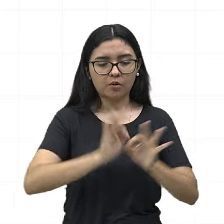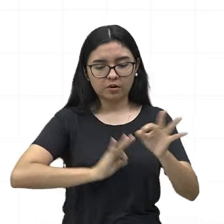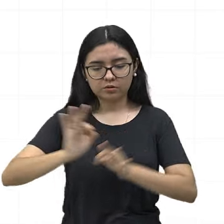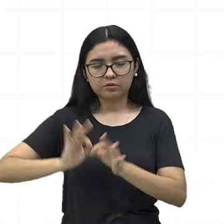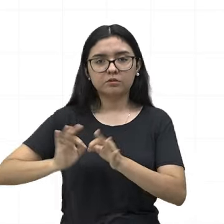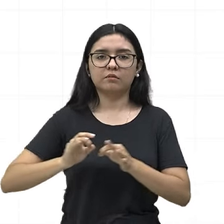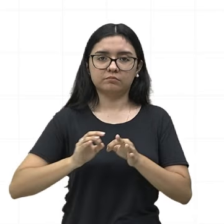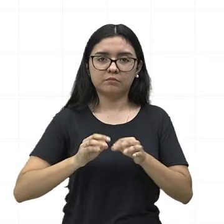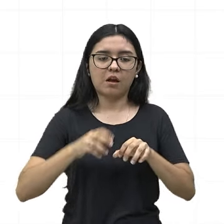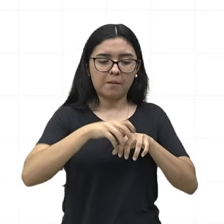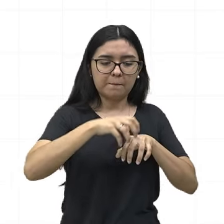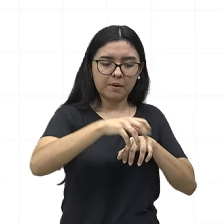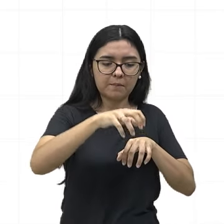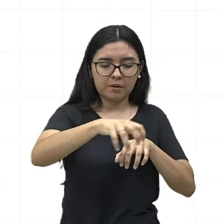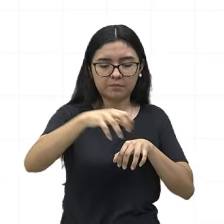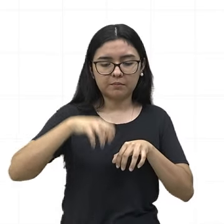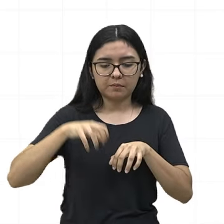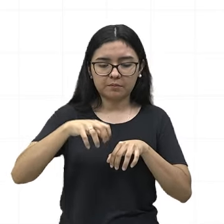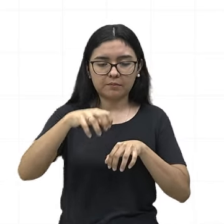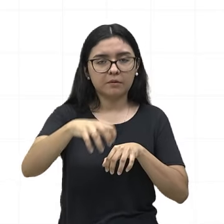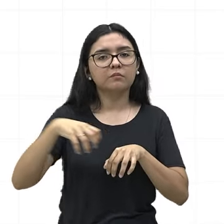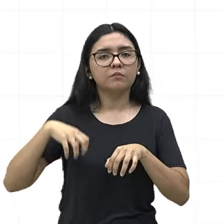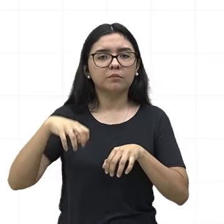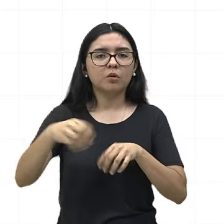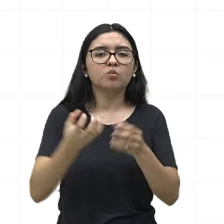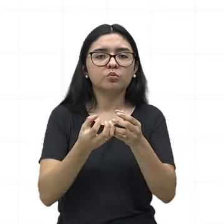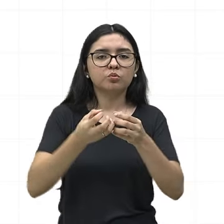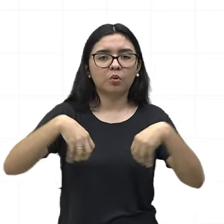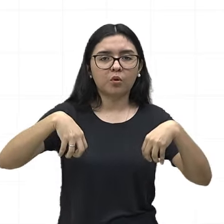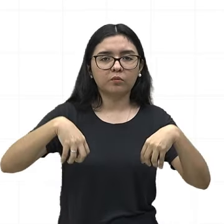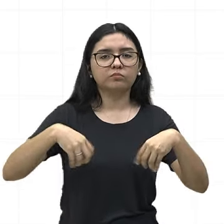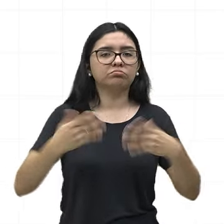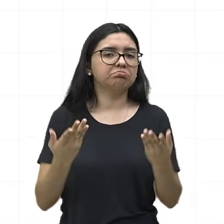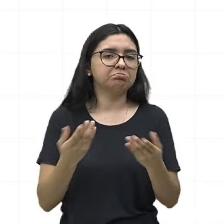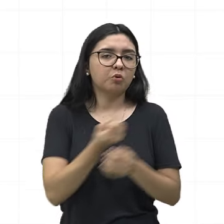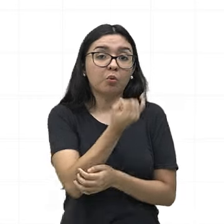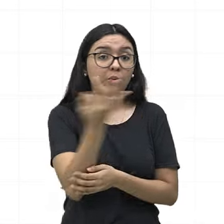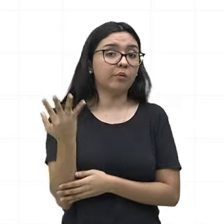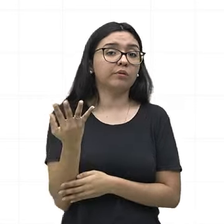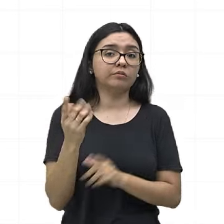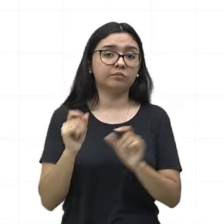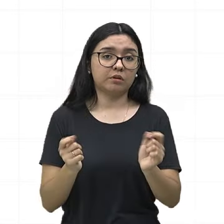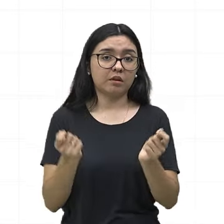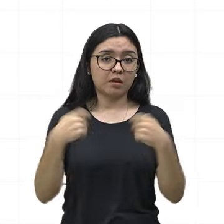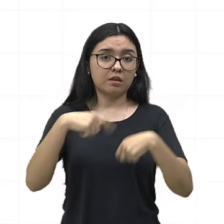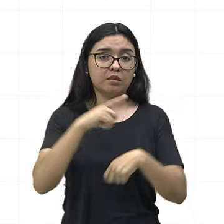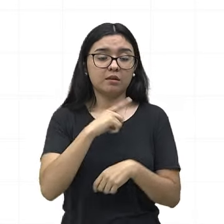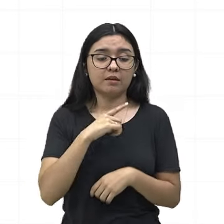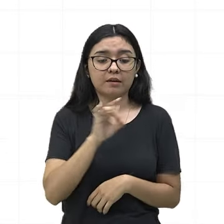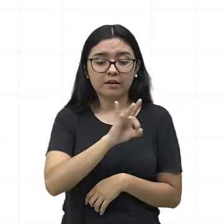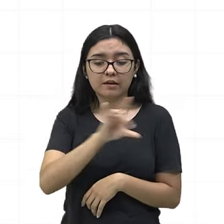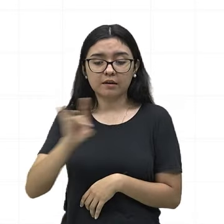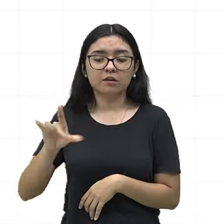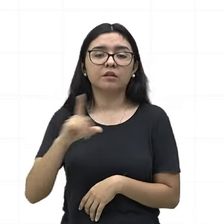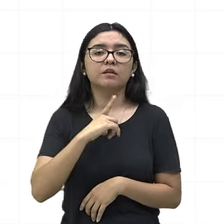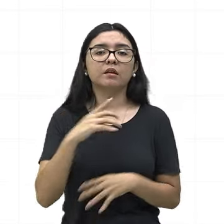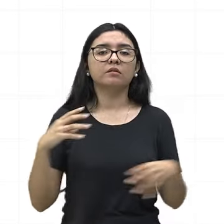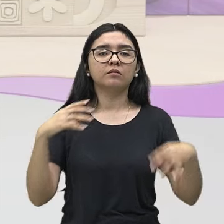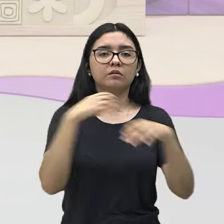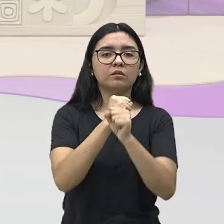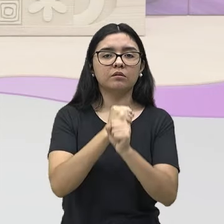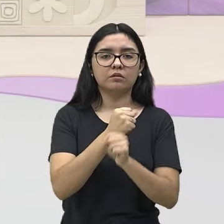Ele poderá organizar essas bandejas aí, de tal maneira que cada bandeja tenha 12 ovos.